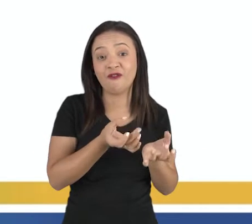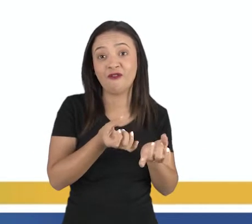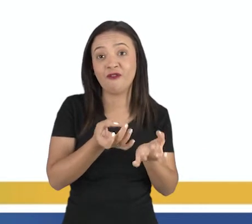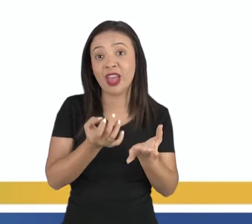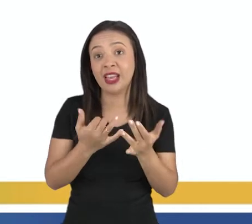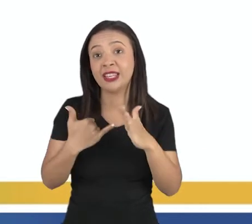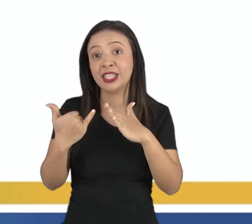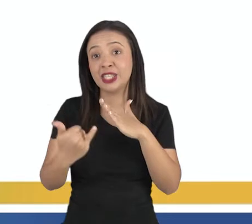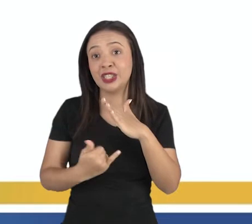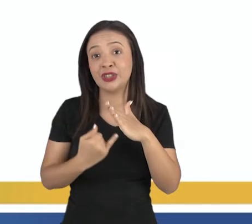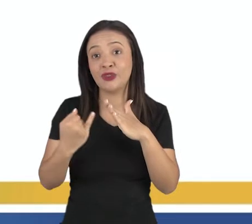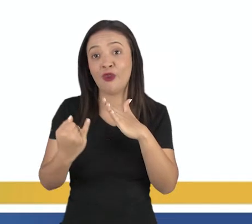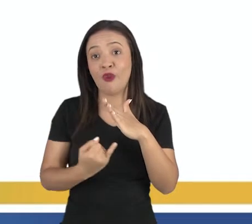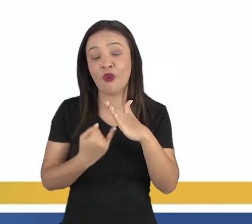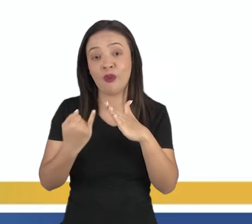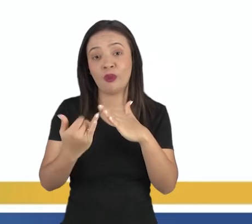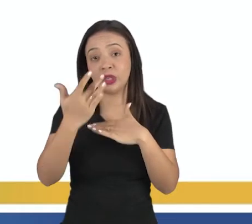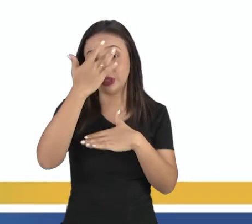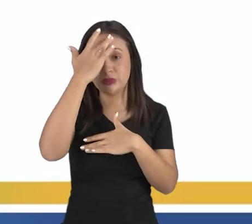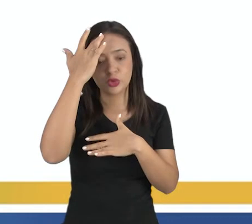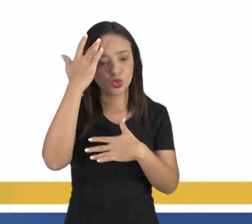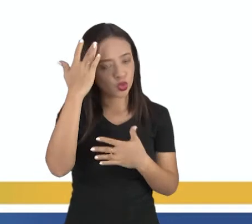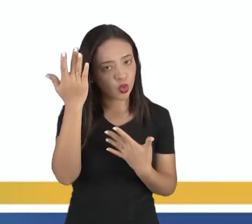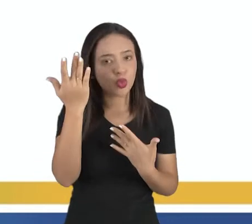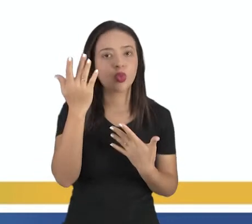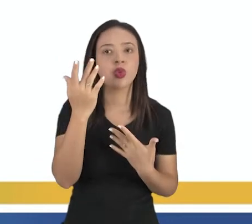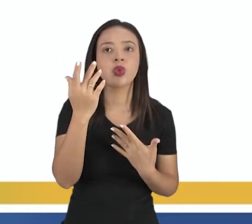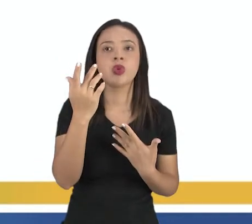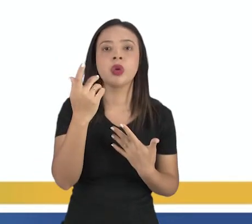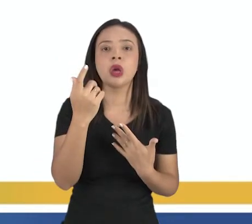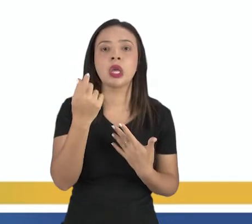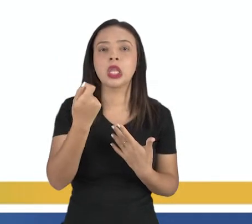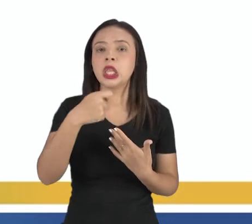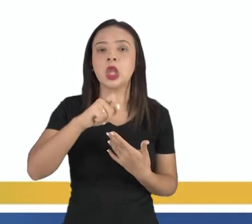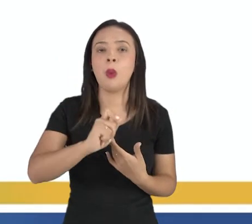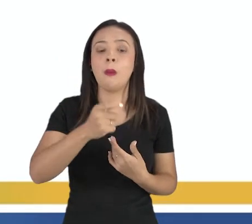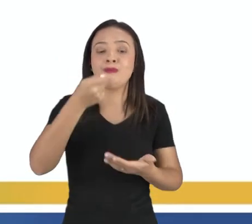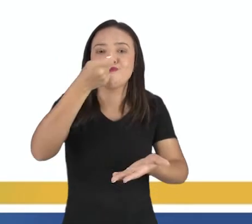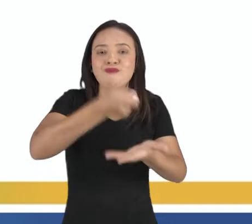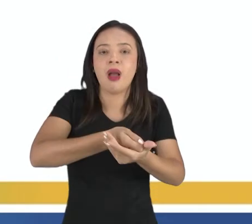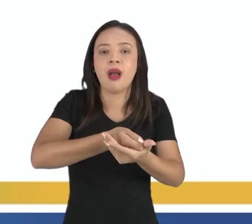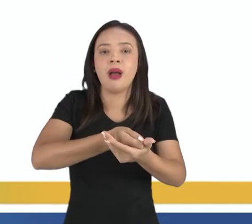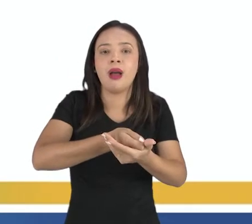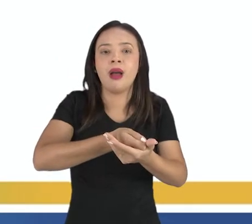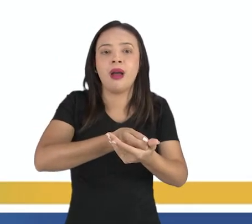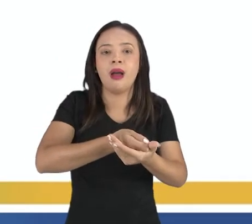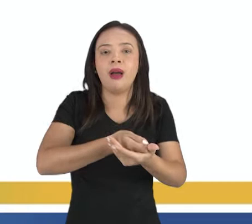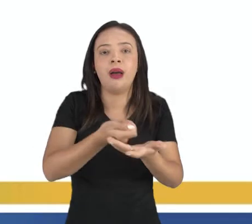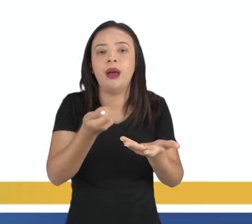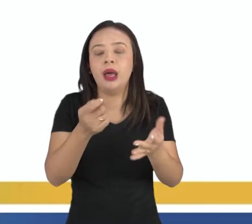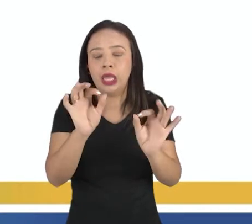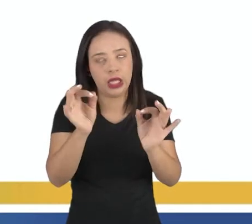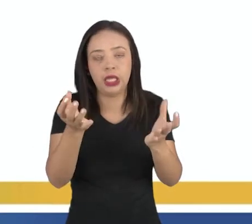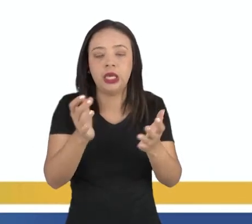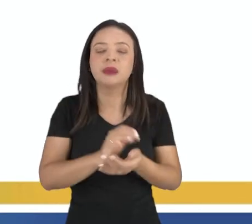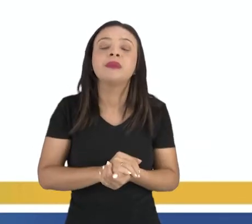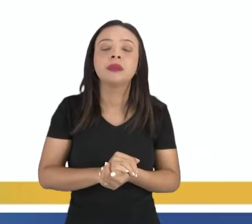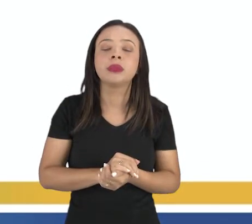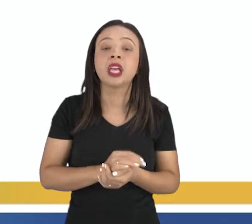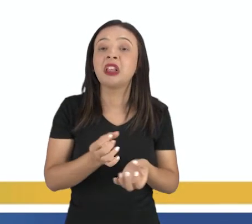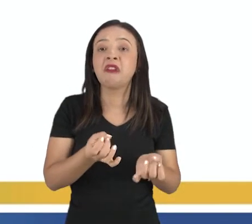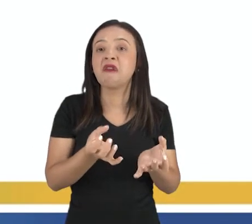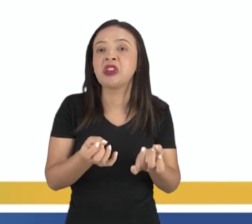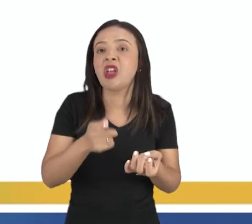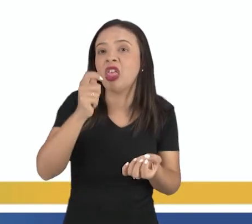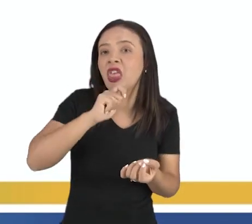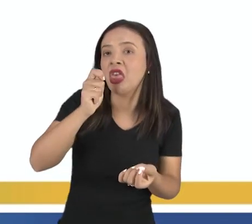é aquele que as pessoas por conta própria, não precisa pagar os impostos, mas ela está sendo ali vendendo o